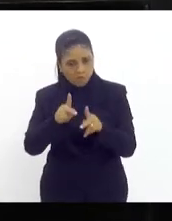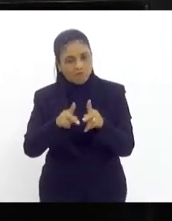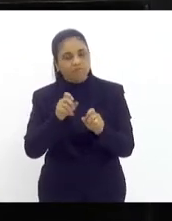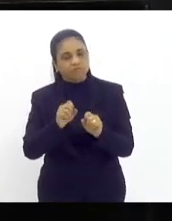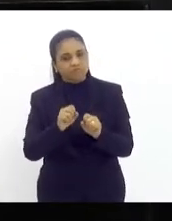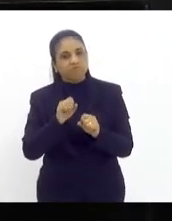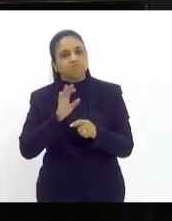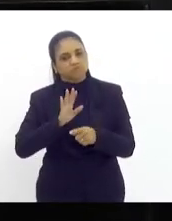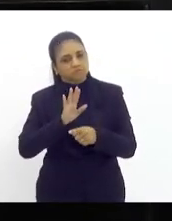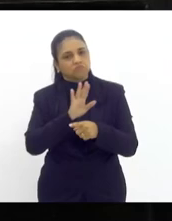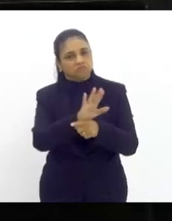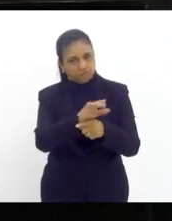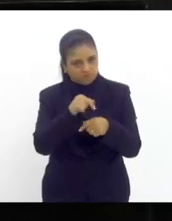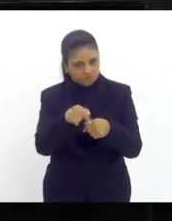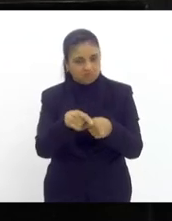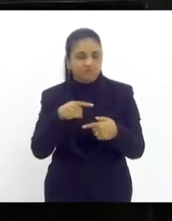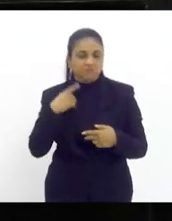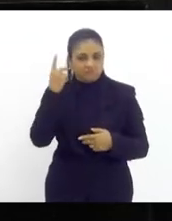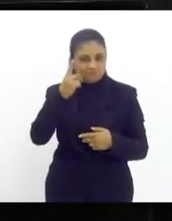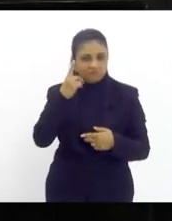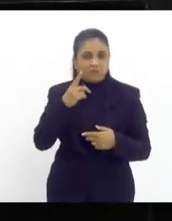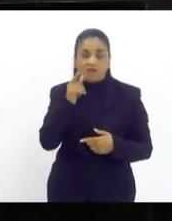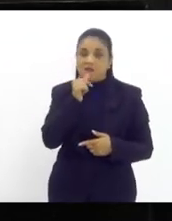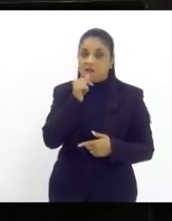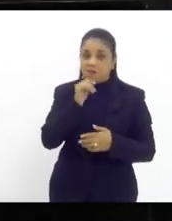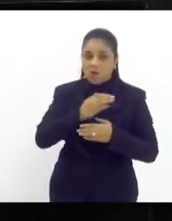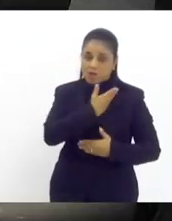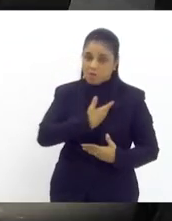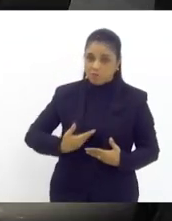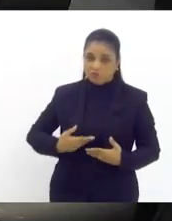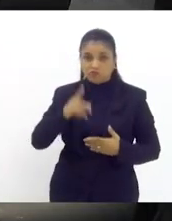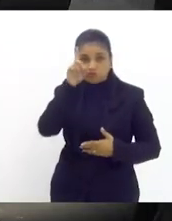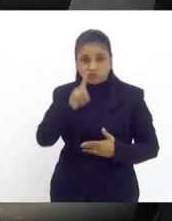da água água é bem público é direito de todos